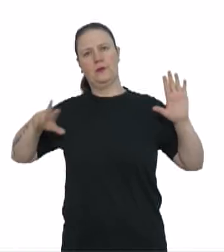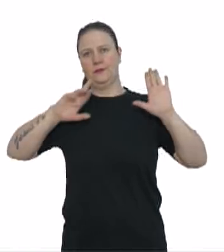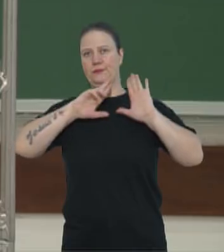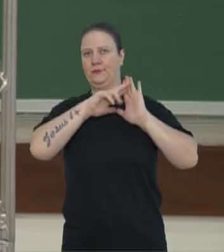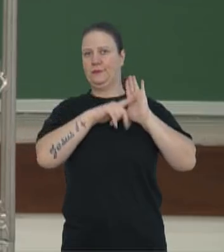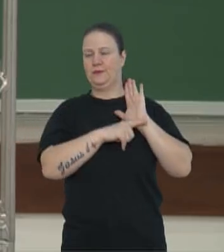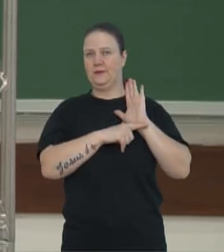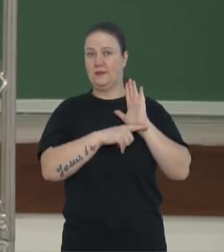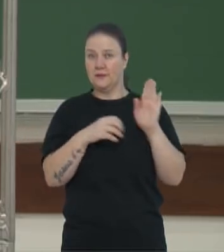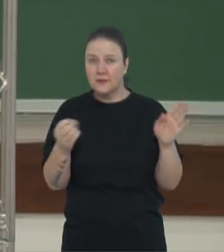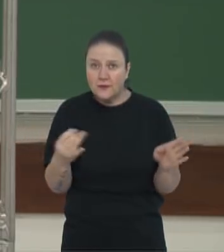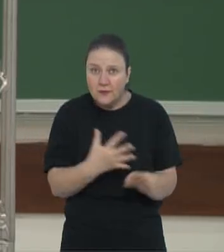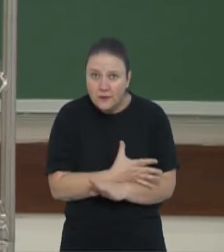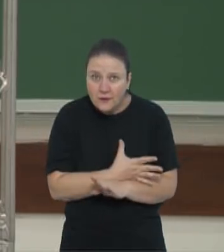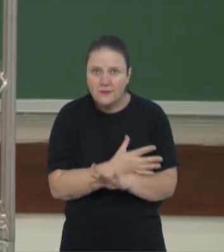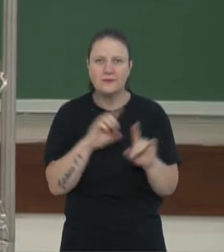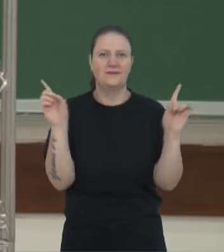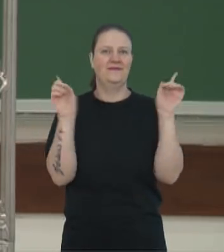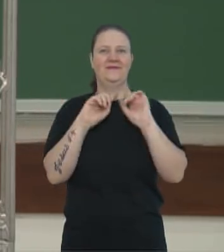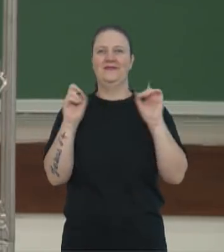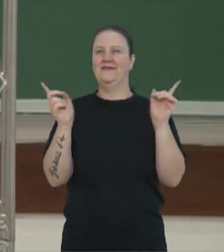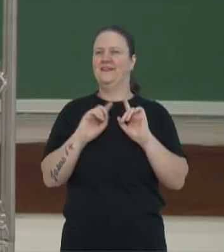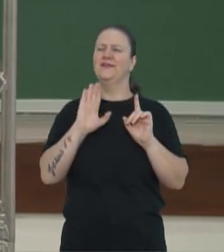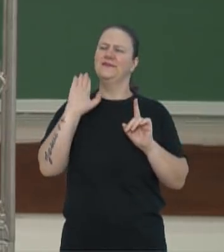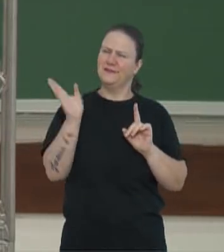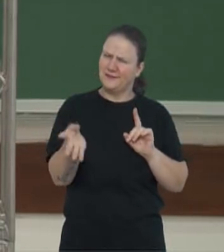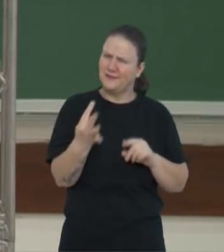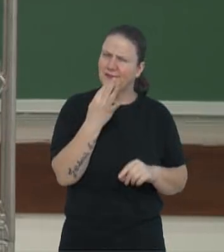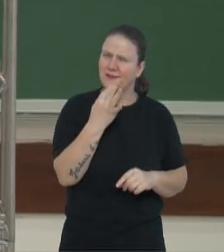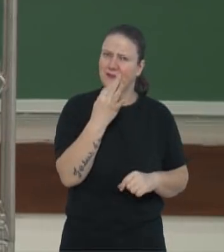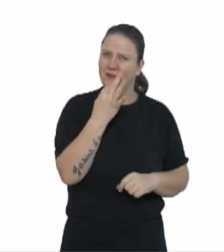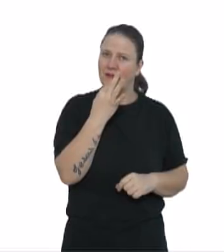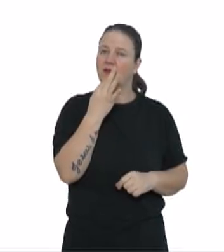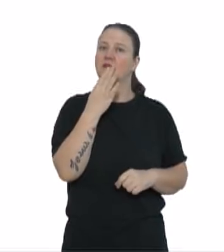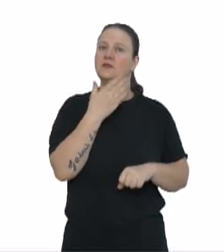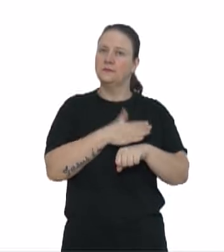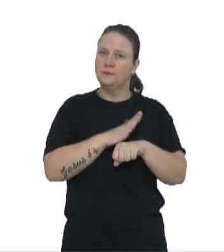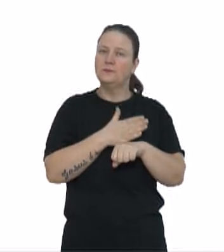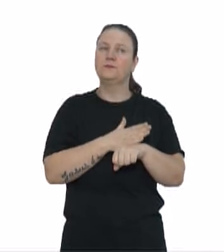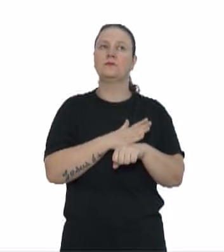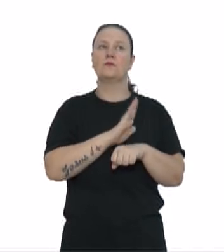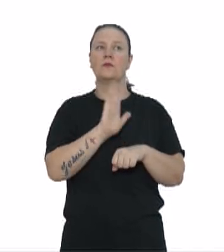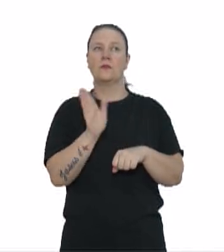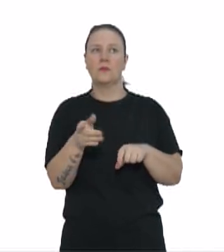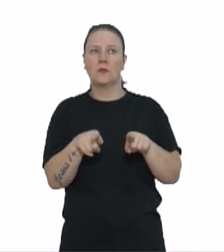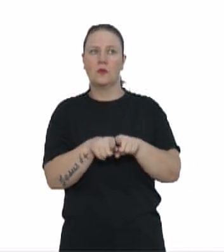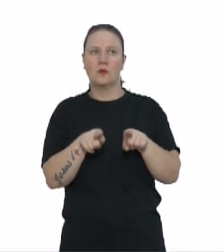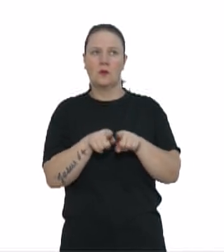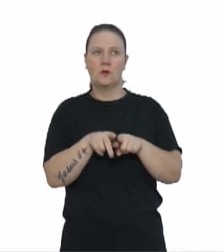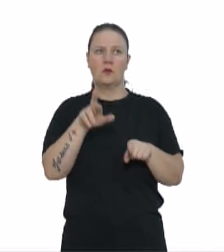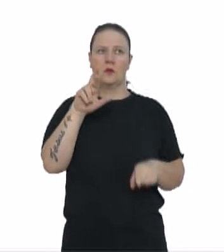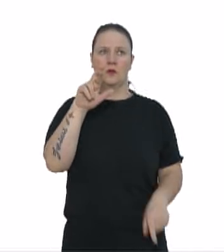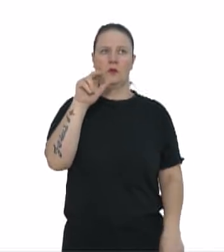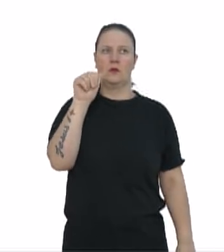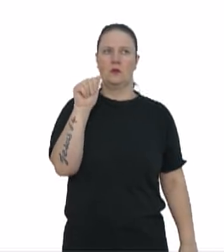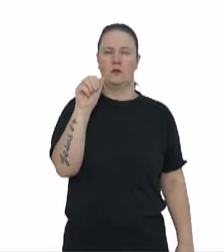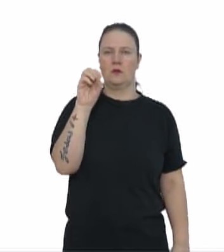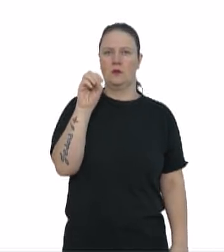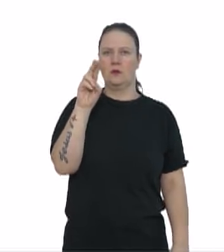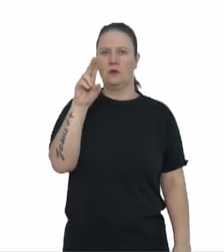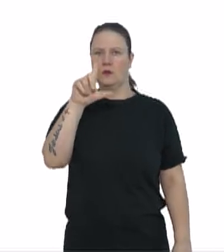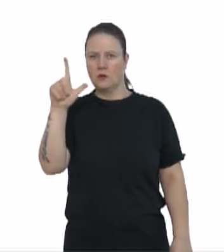gente já trabalhou outras aulas e vocês vão reconhecendo. A gente vai focar no Hall Houseman, que também eu já trouxe aulas anteriores, e